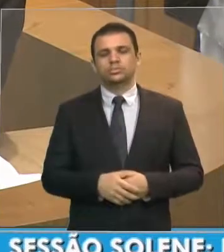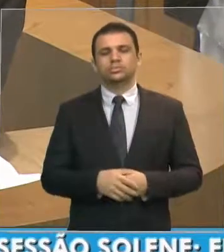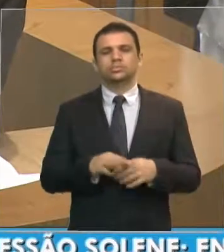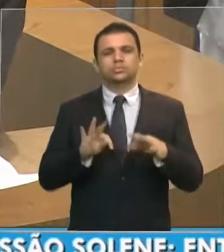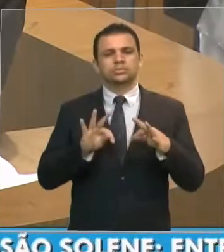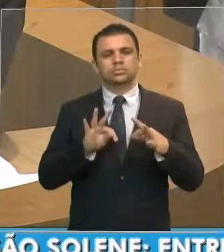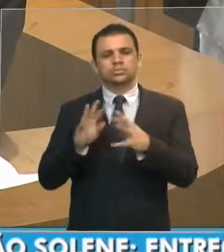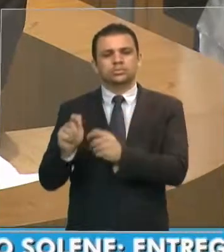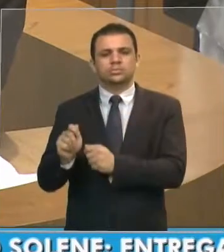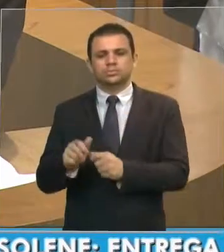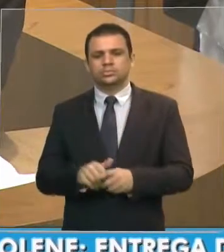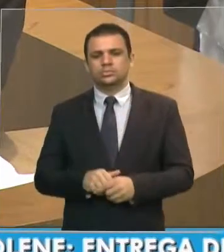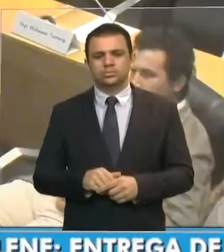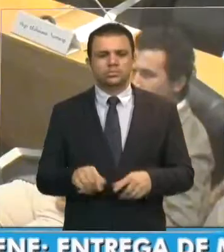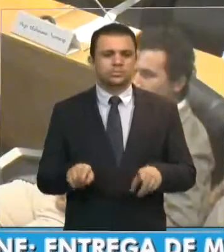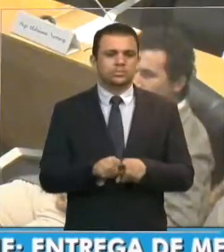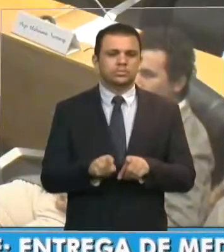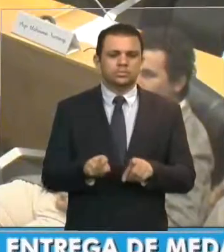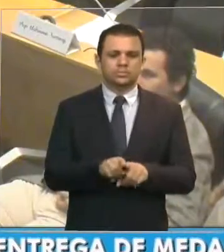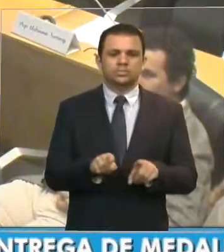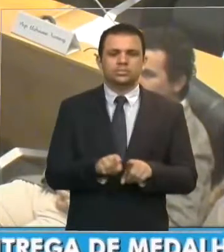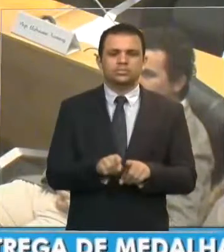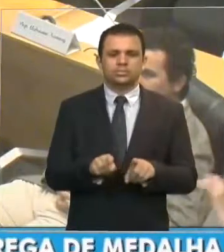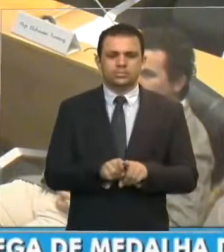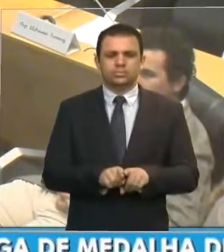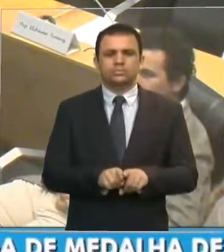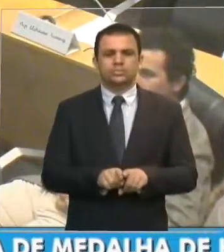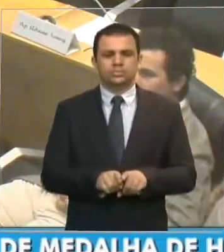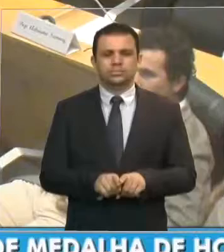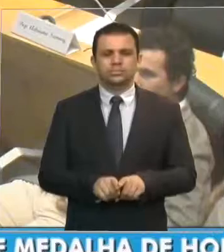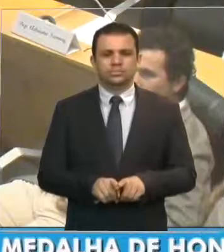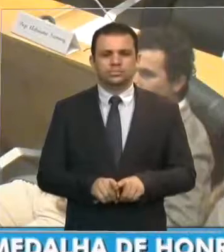todos também